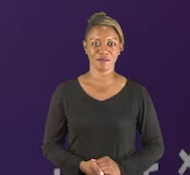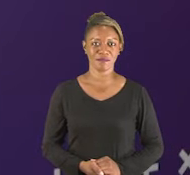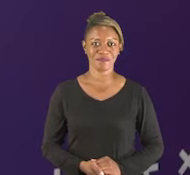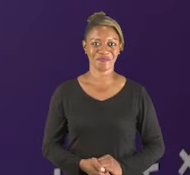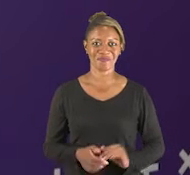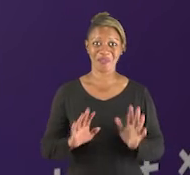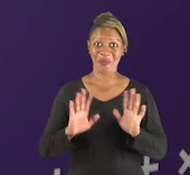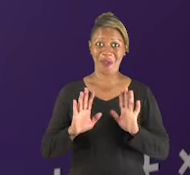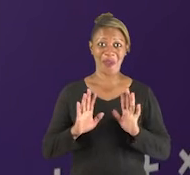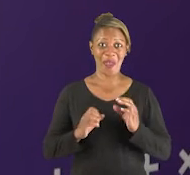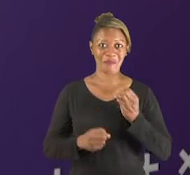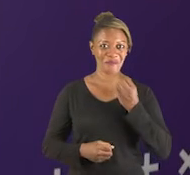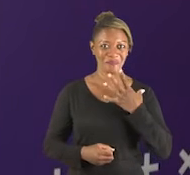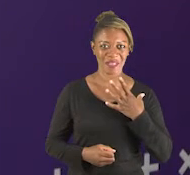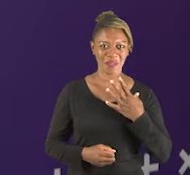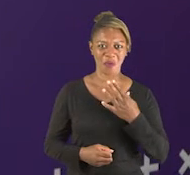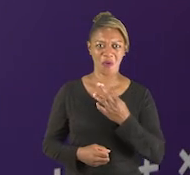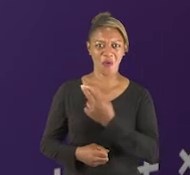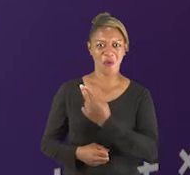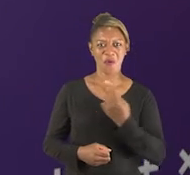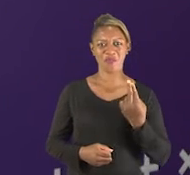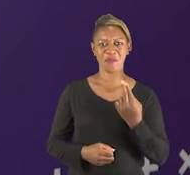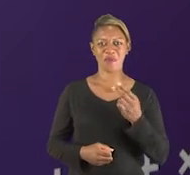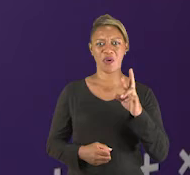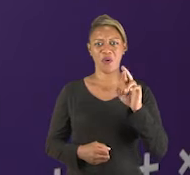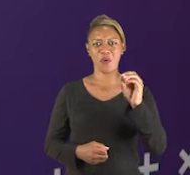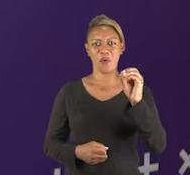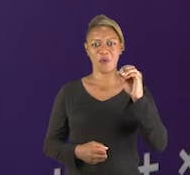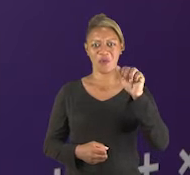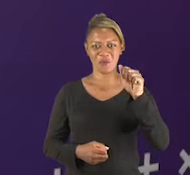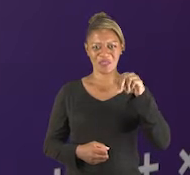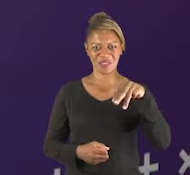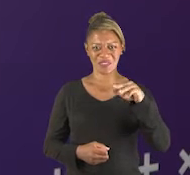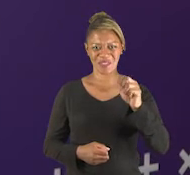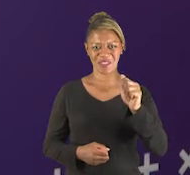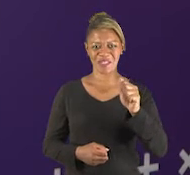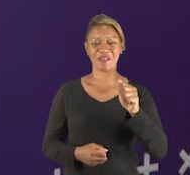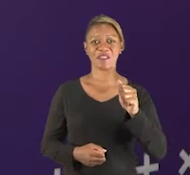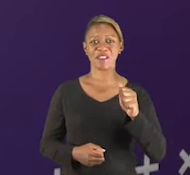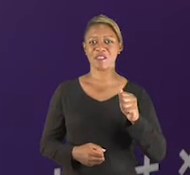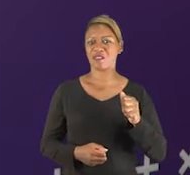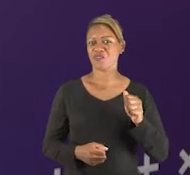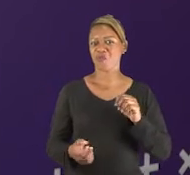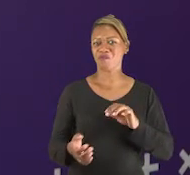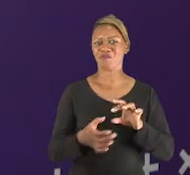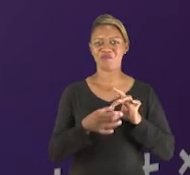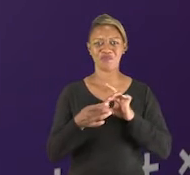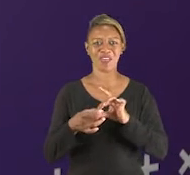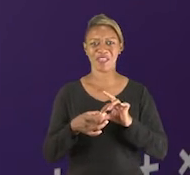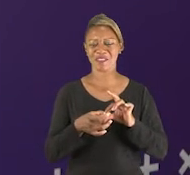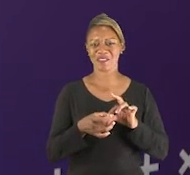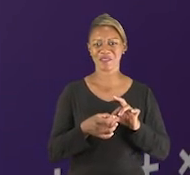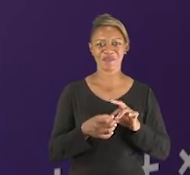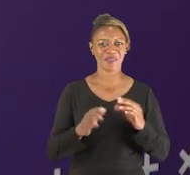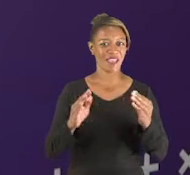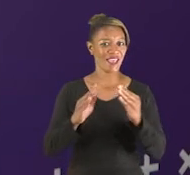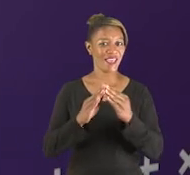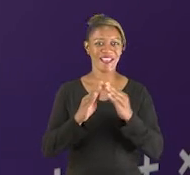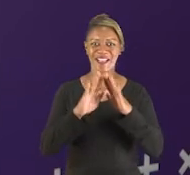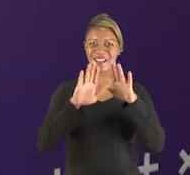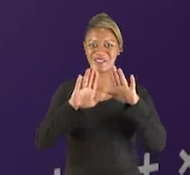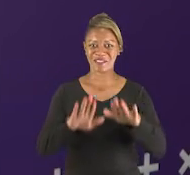Oi Oi pessoal tudo bem eu sou Rosana Jatobá e assim como vocês eu tô ligadíssimo no festival em Nova Klabin em casa